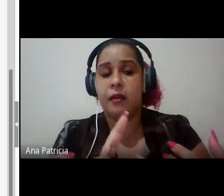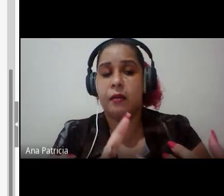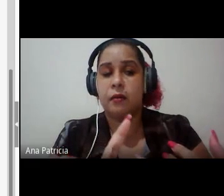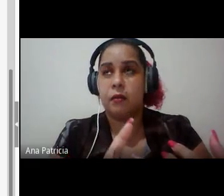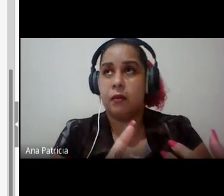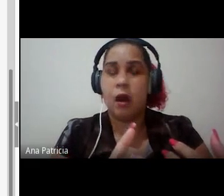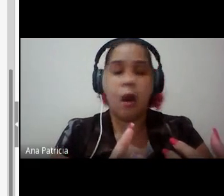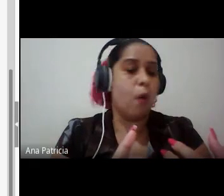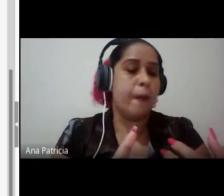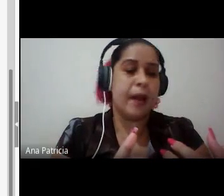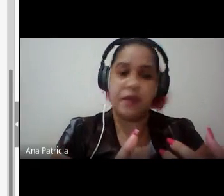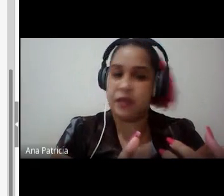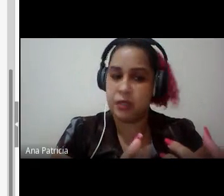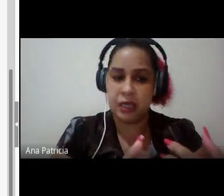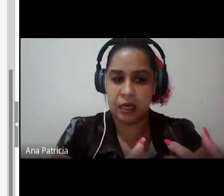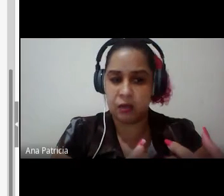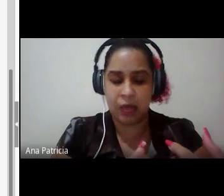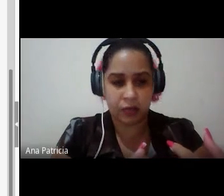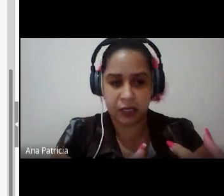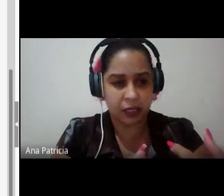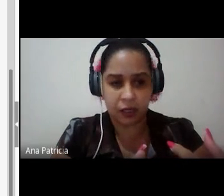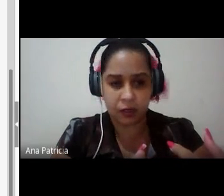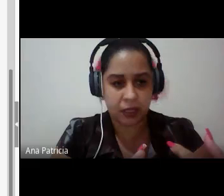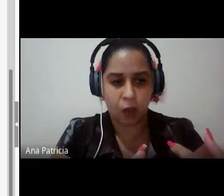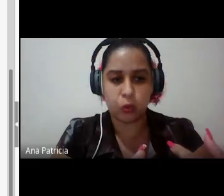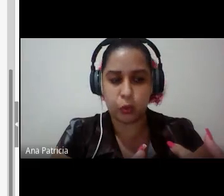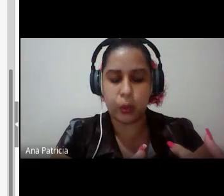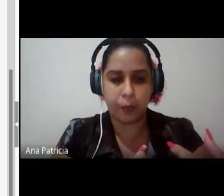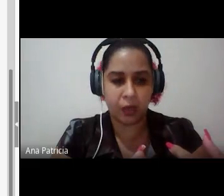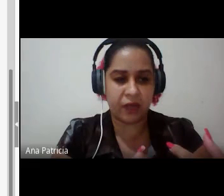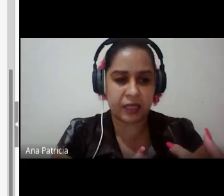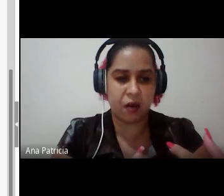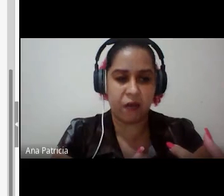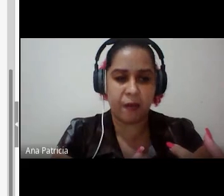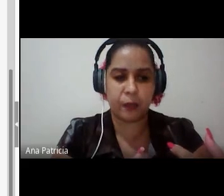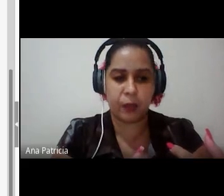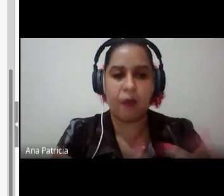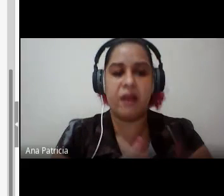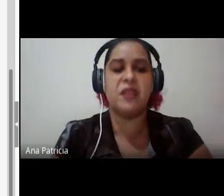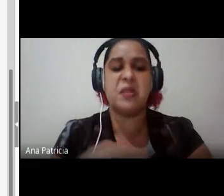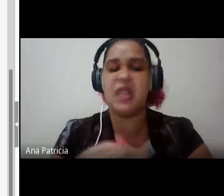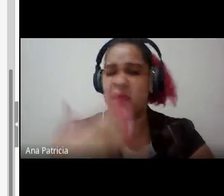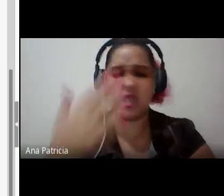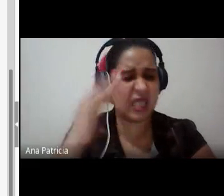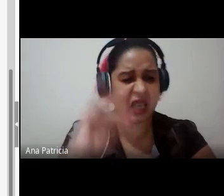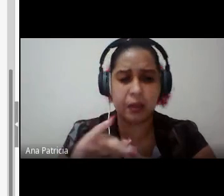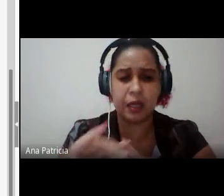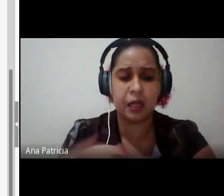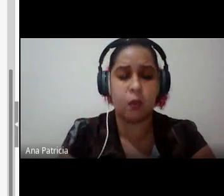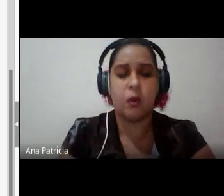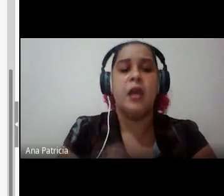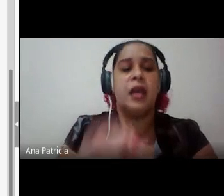para alguma palavra que você não está conseguindo entender o sinal. O surdo, ele pode fazer no alfabeto manual. Ele fez o sinal, você disse que